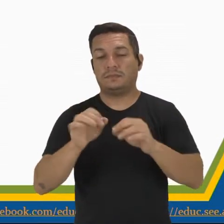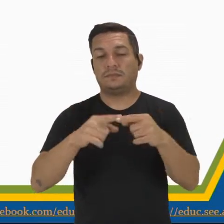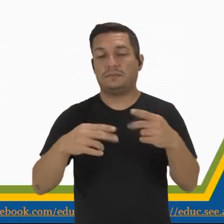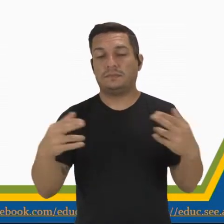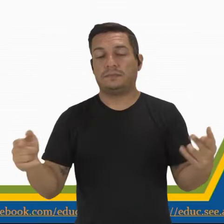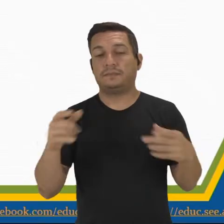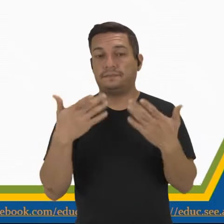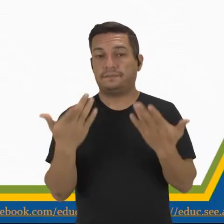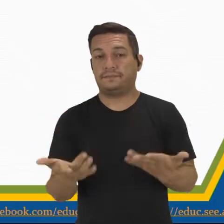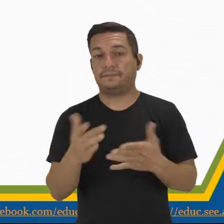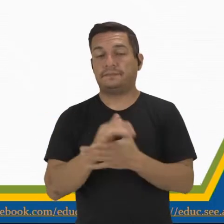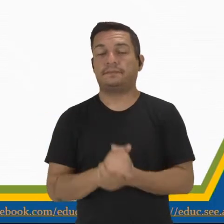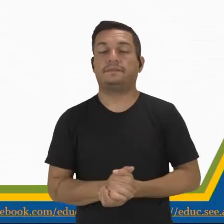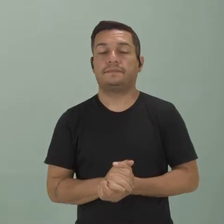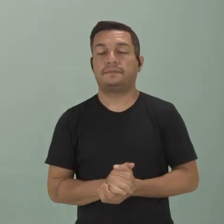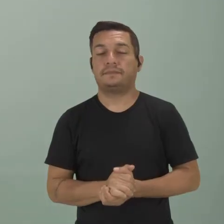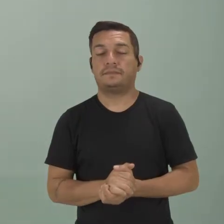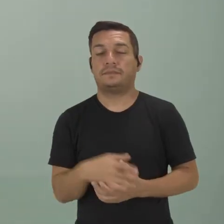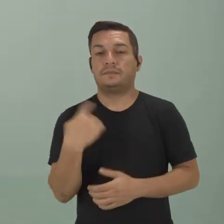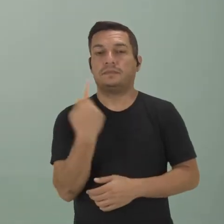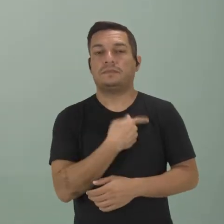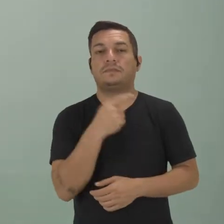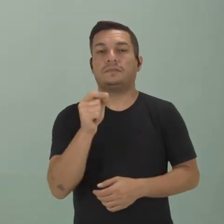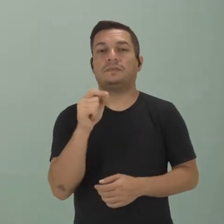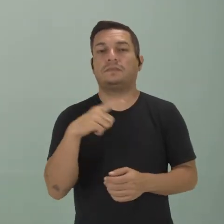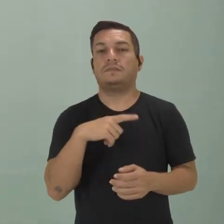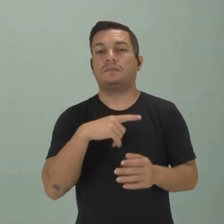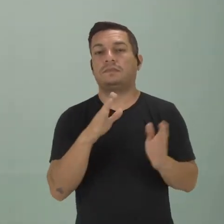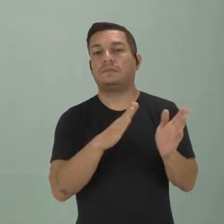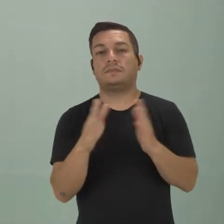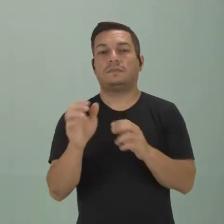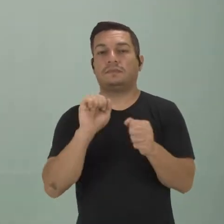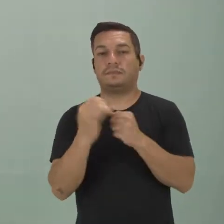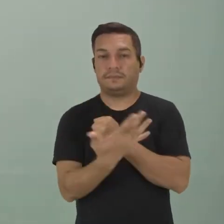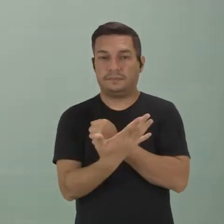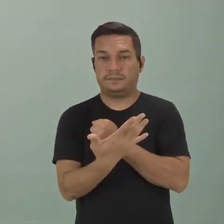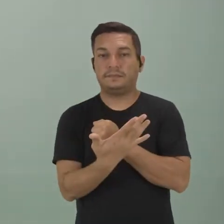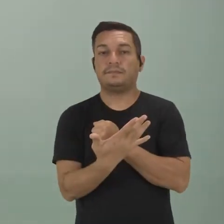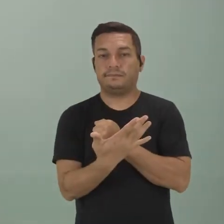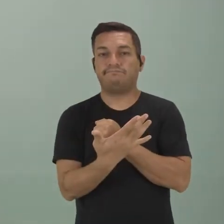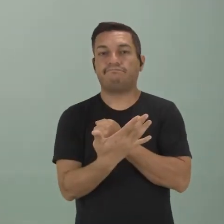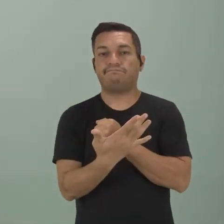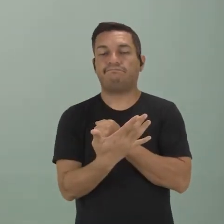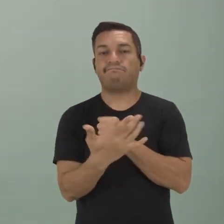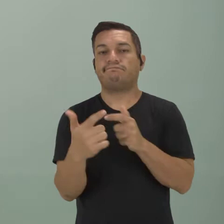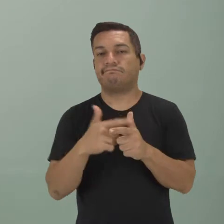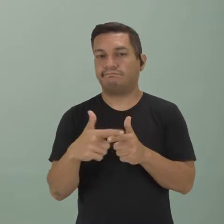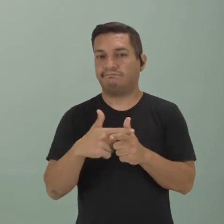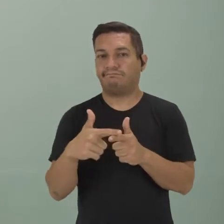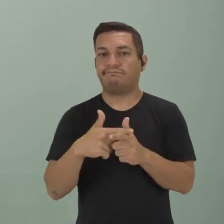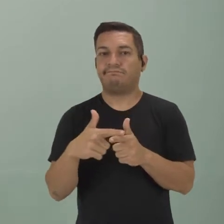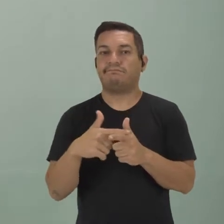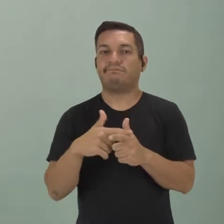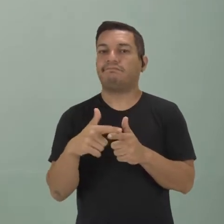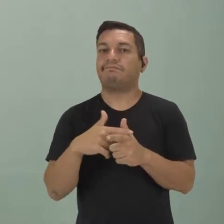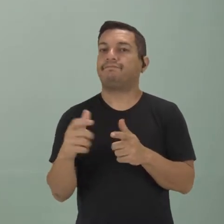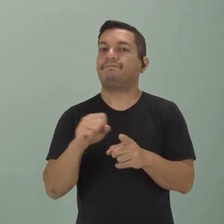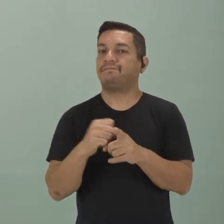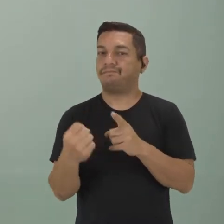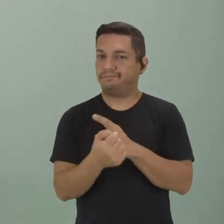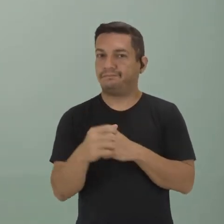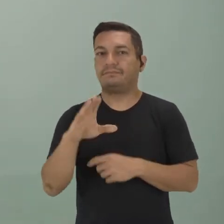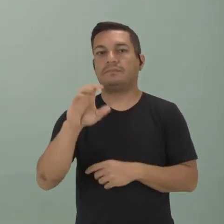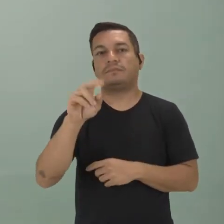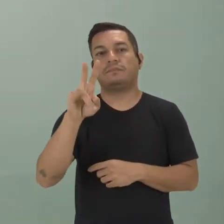de materiais. Bom, pessoal, olha só. Nós estamos passando por um momento de pandemia, né? Estamos aí em meio